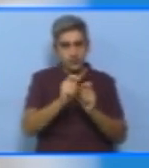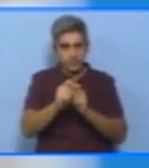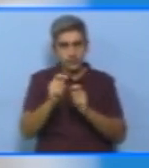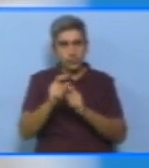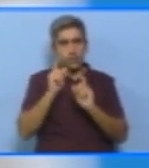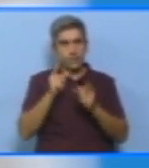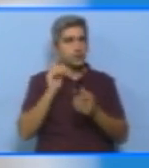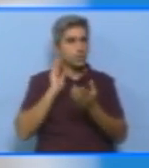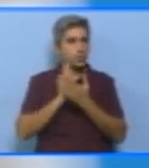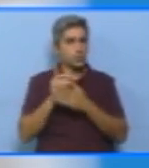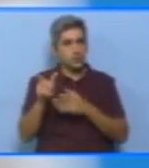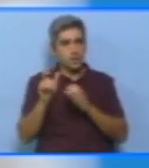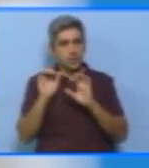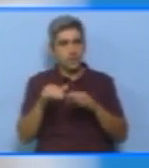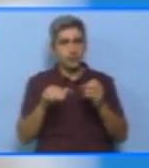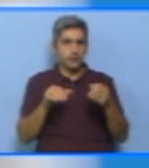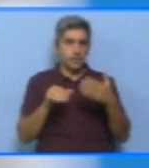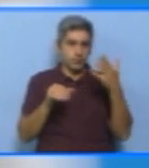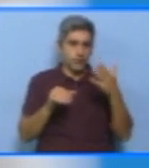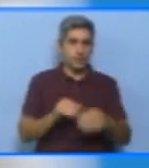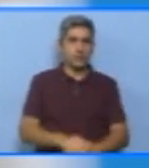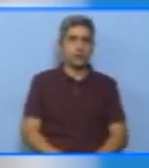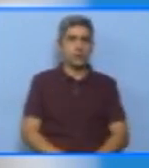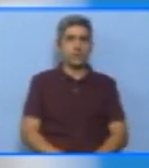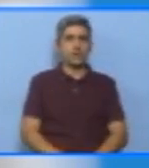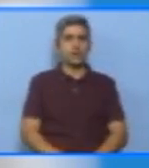pelos últimos e a acabar nos primeiros.